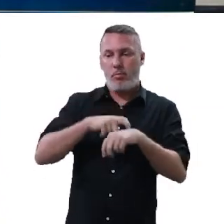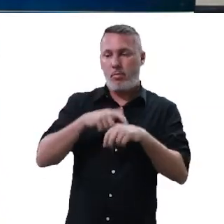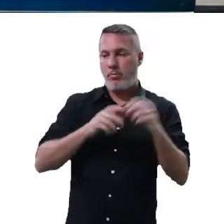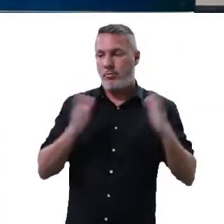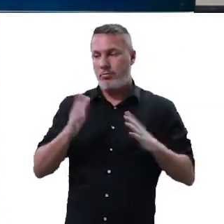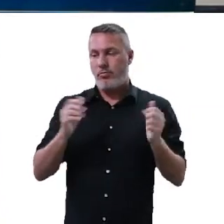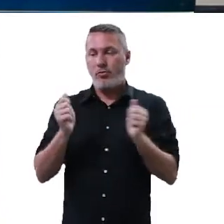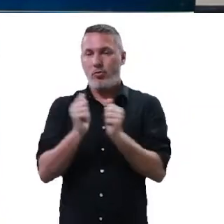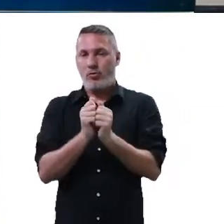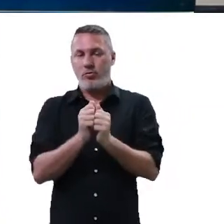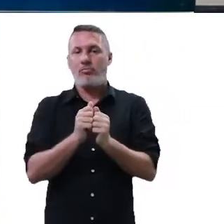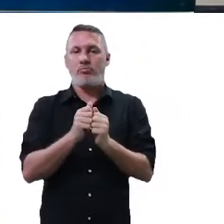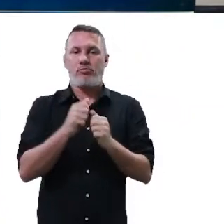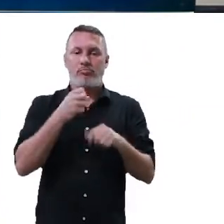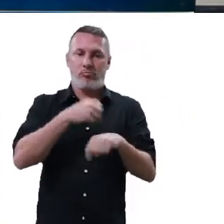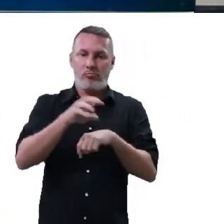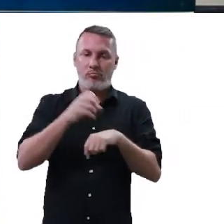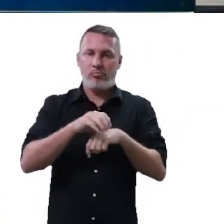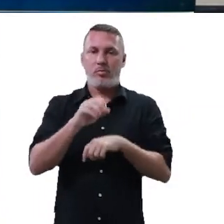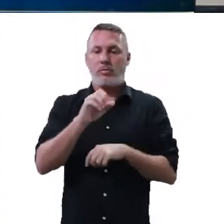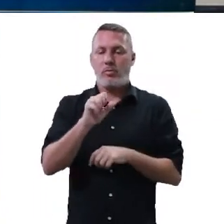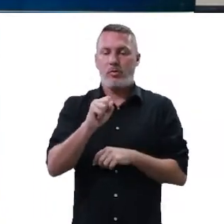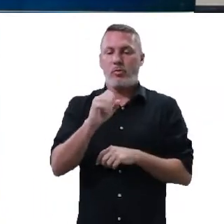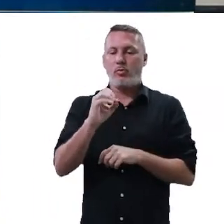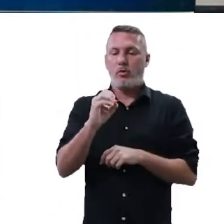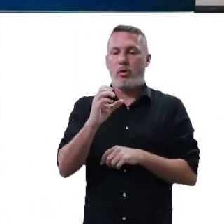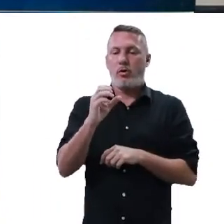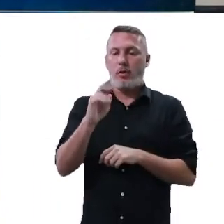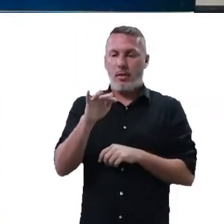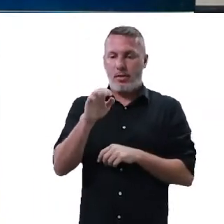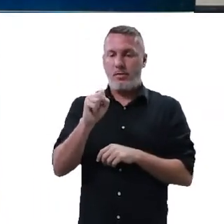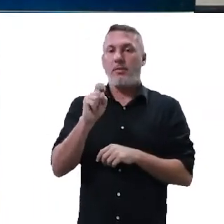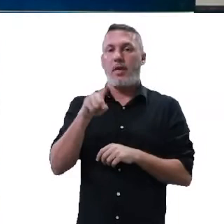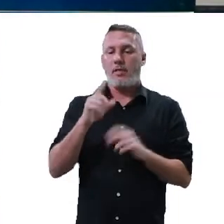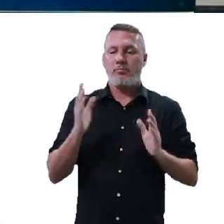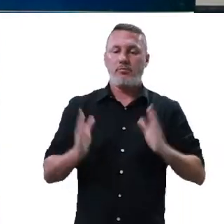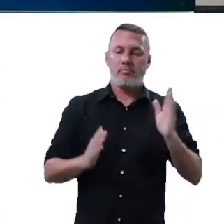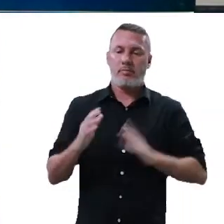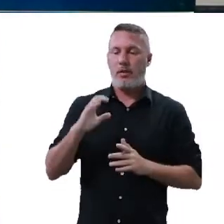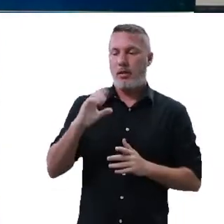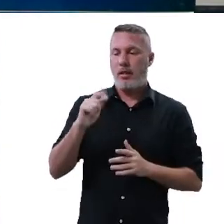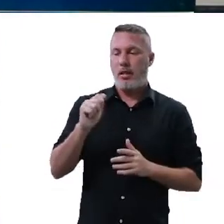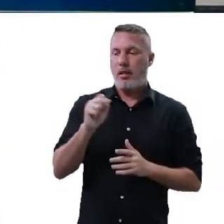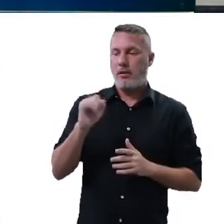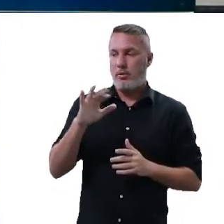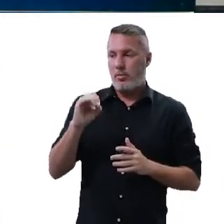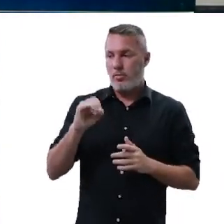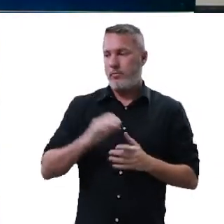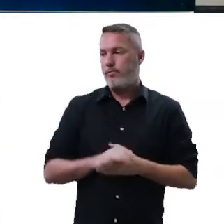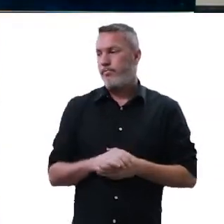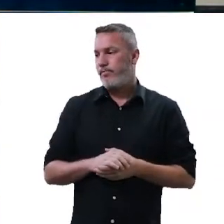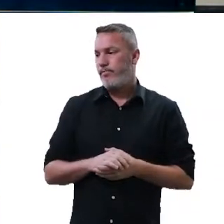que estava ali junto com Sócrates, nesse período chamado filosofia clássica.